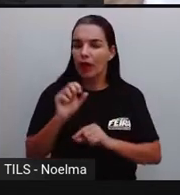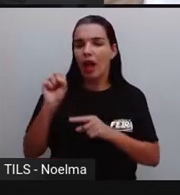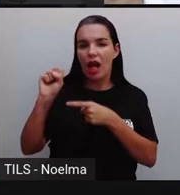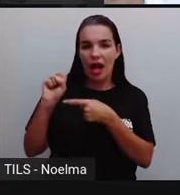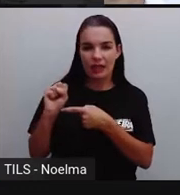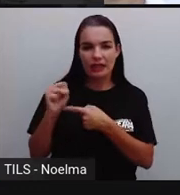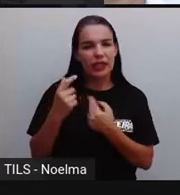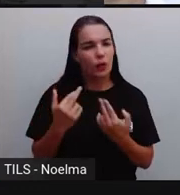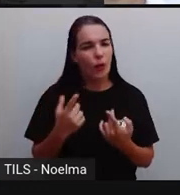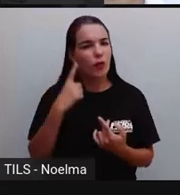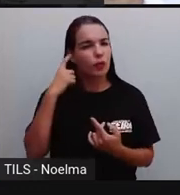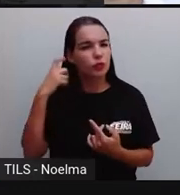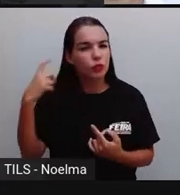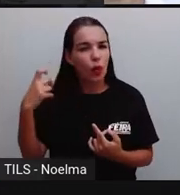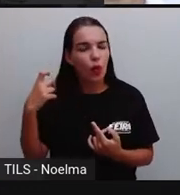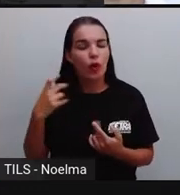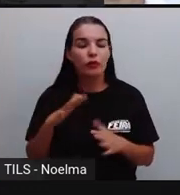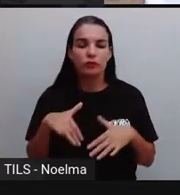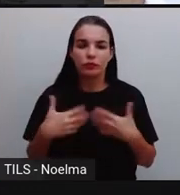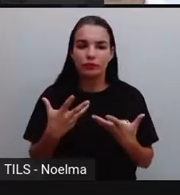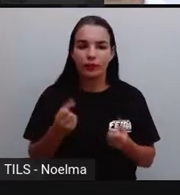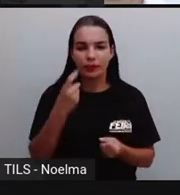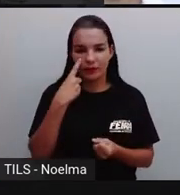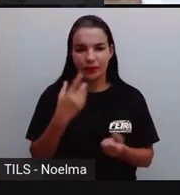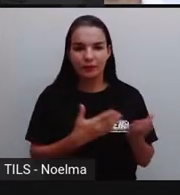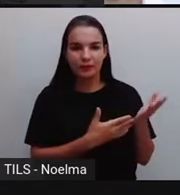o mesmo som. Então, vamos ver?